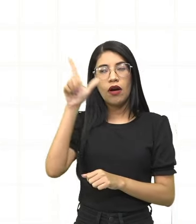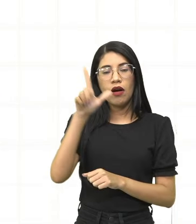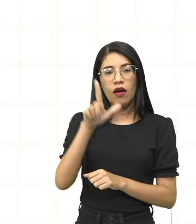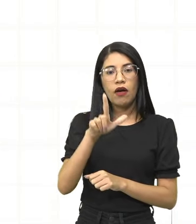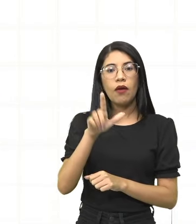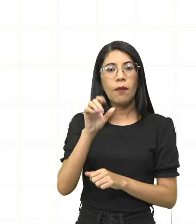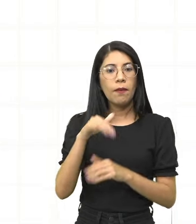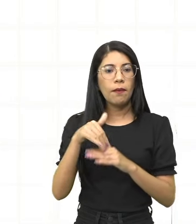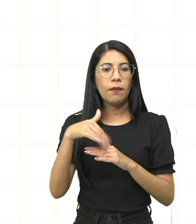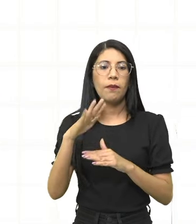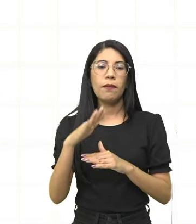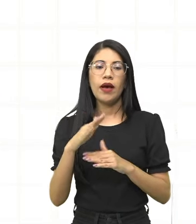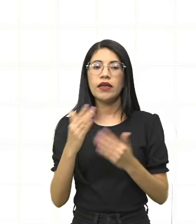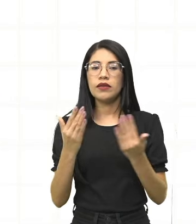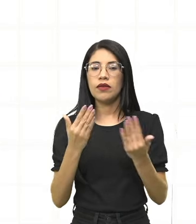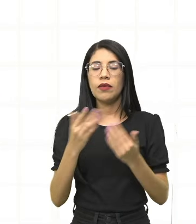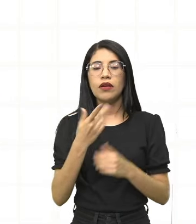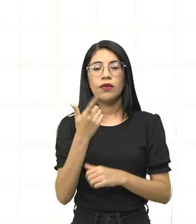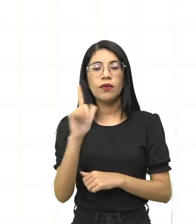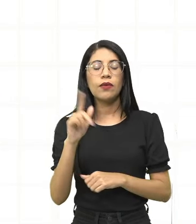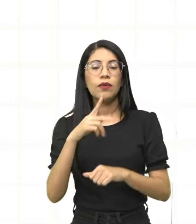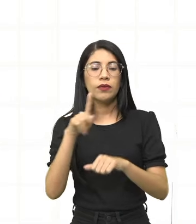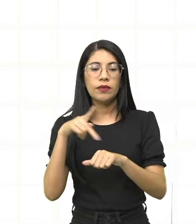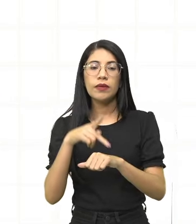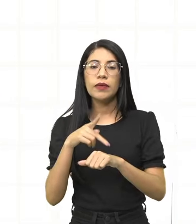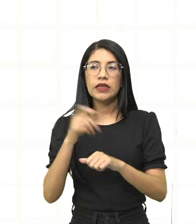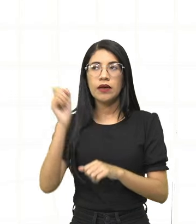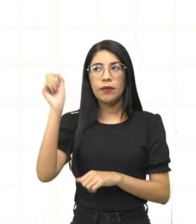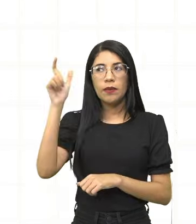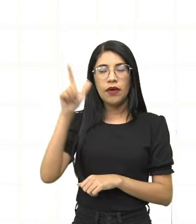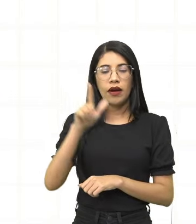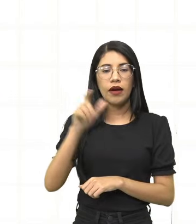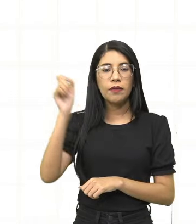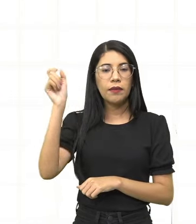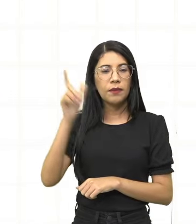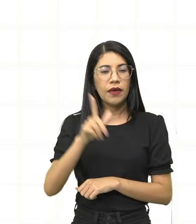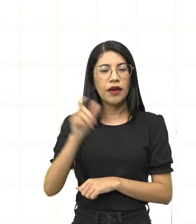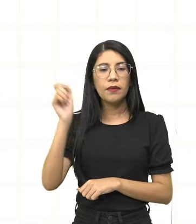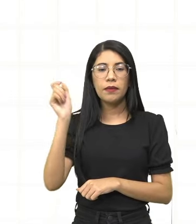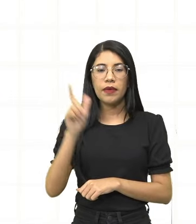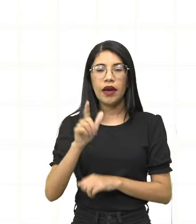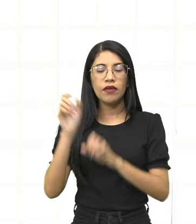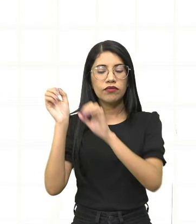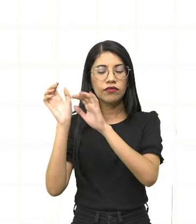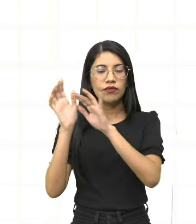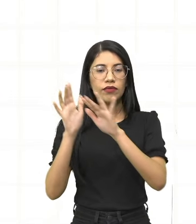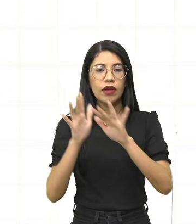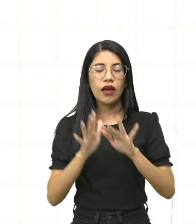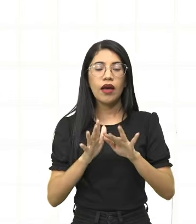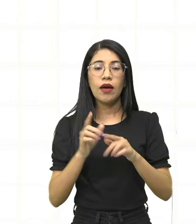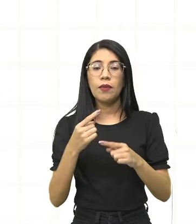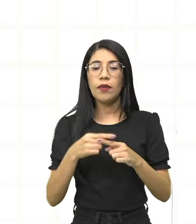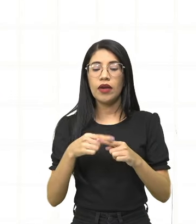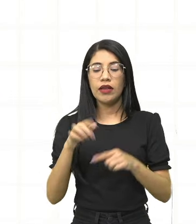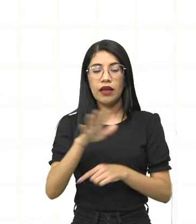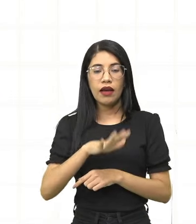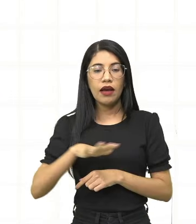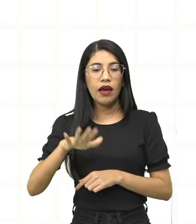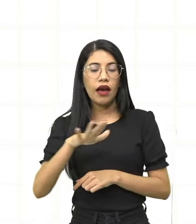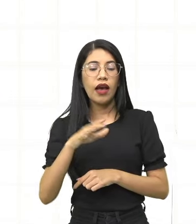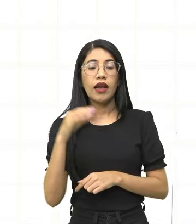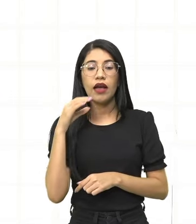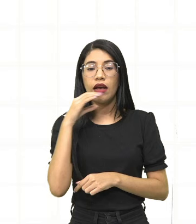grande quantidade de radiação solar, né? Pois está localizado nesta zona térmica, que é